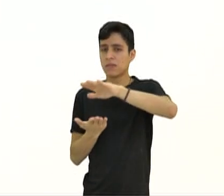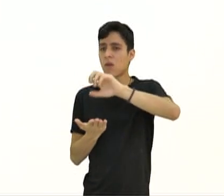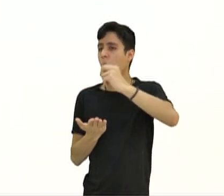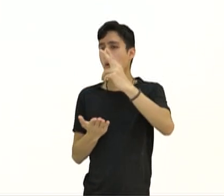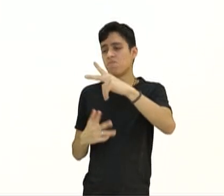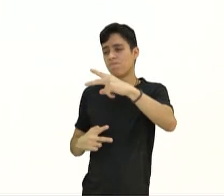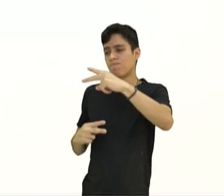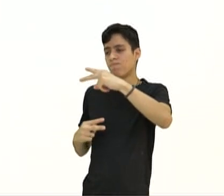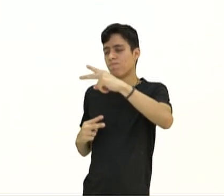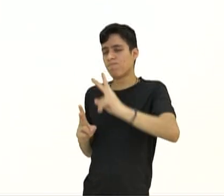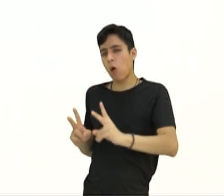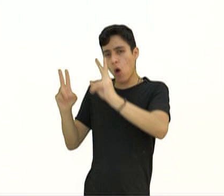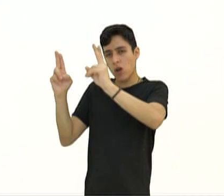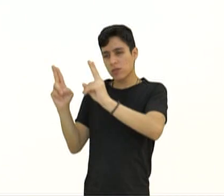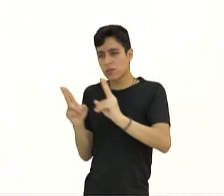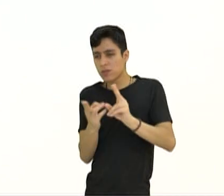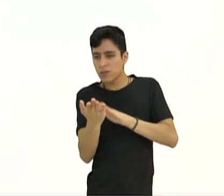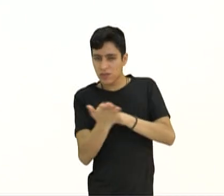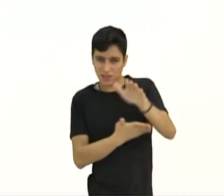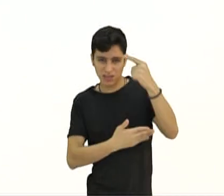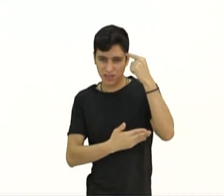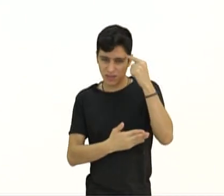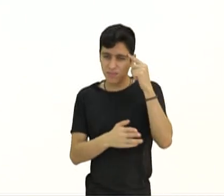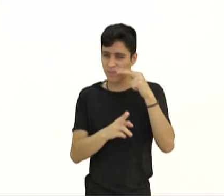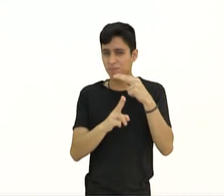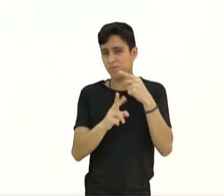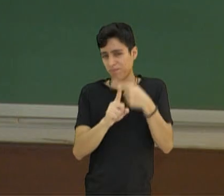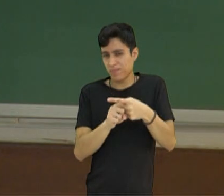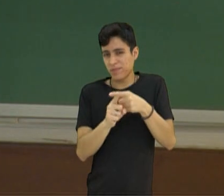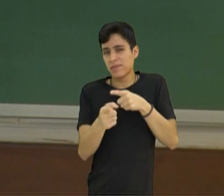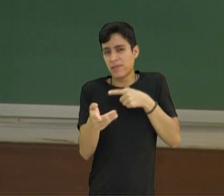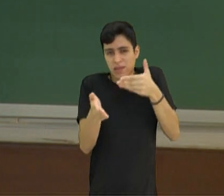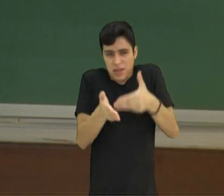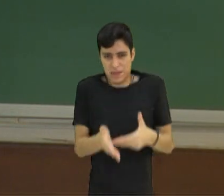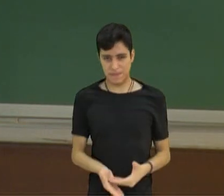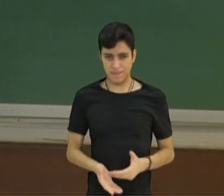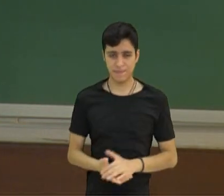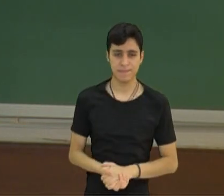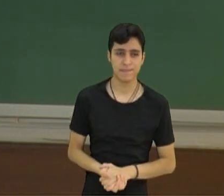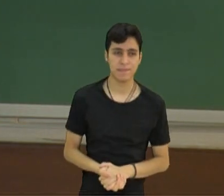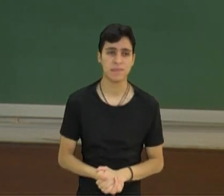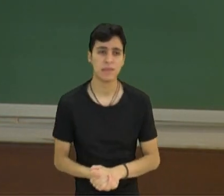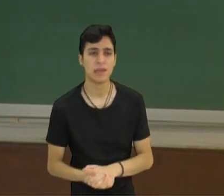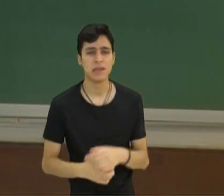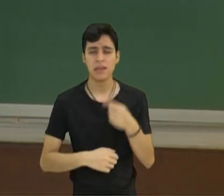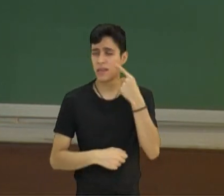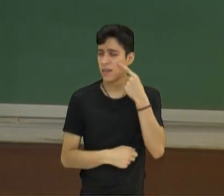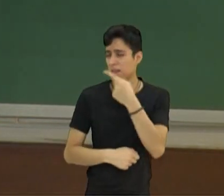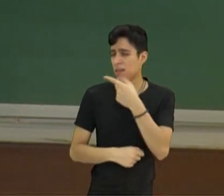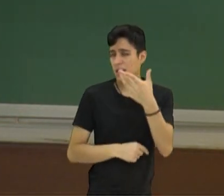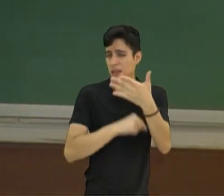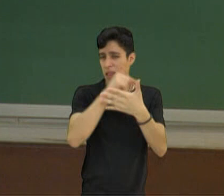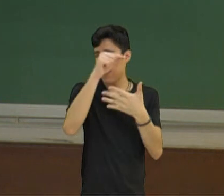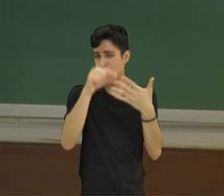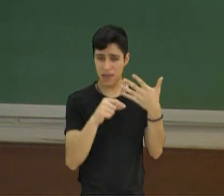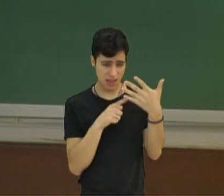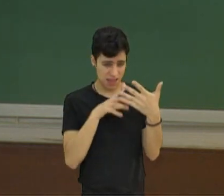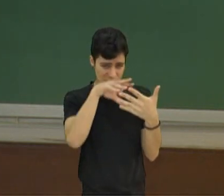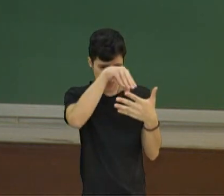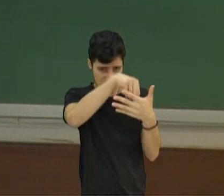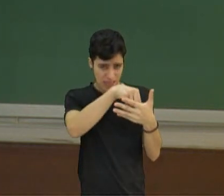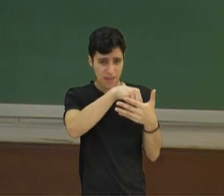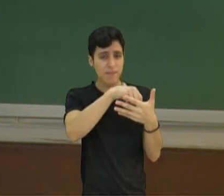na íntegra. E ainda, tendo esses elementos aqui, se faz necessário um processo de edição para